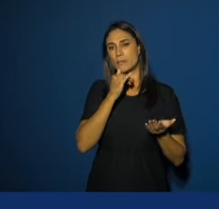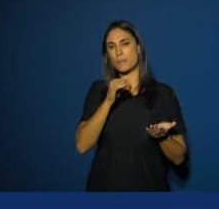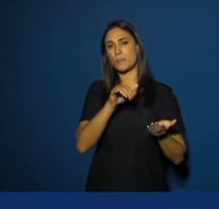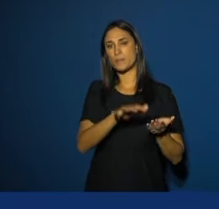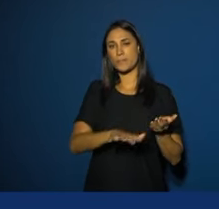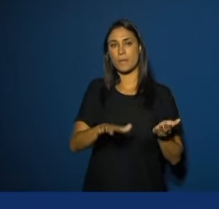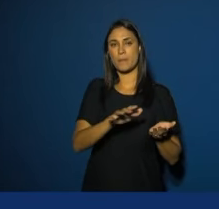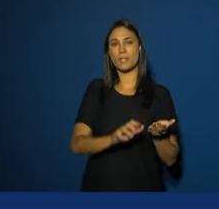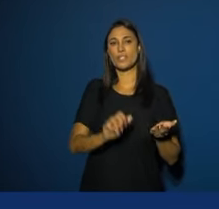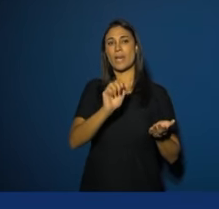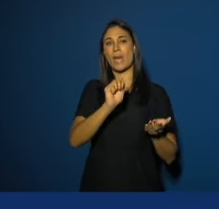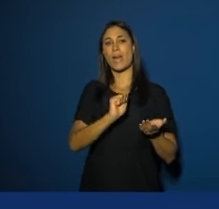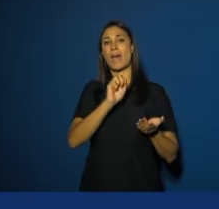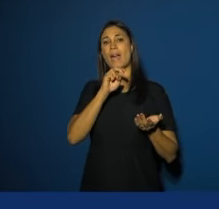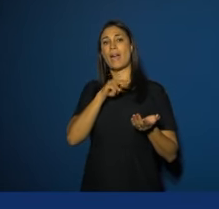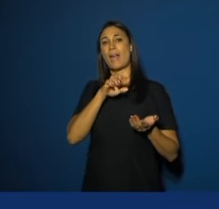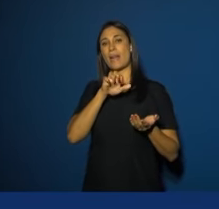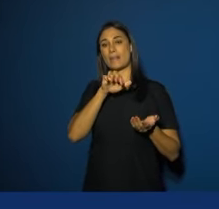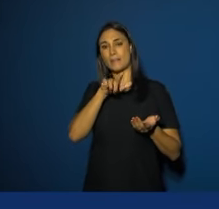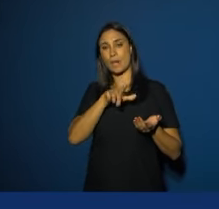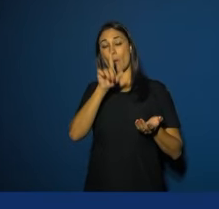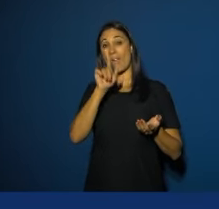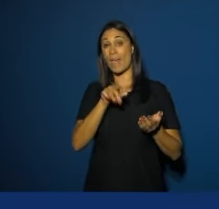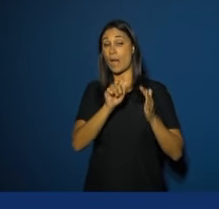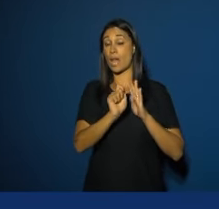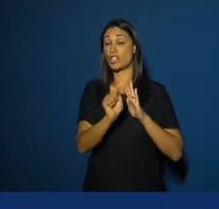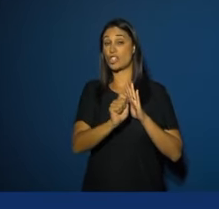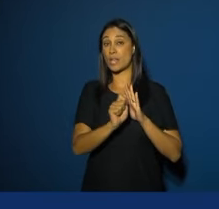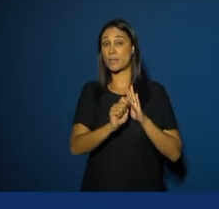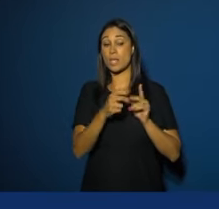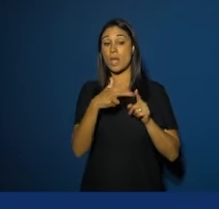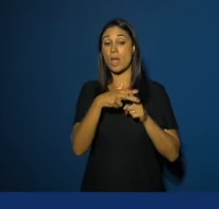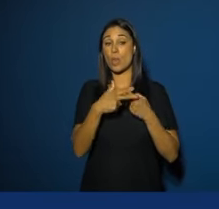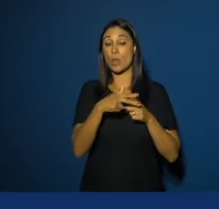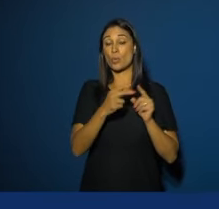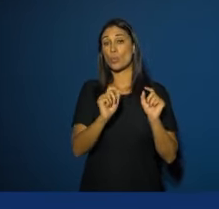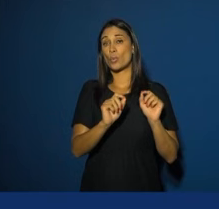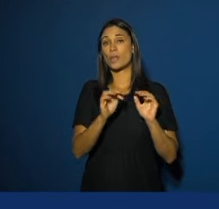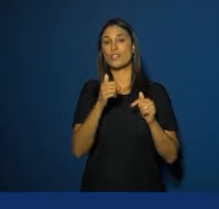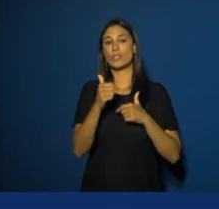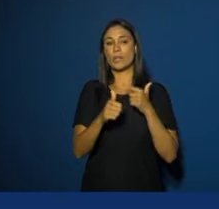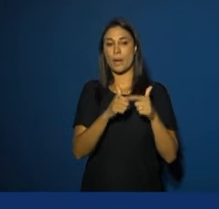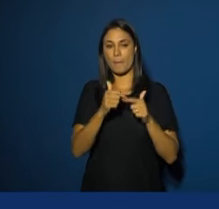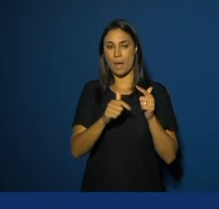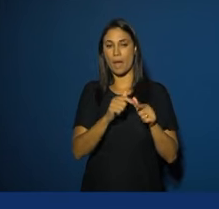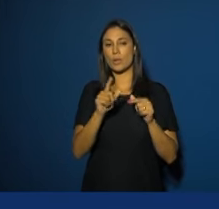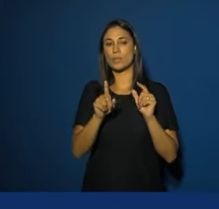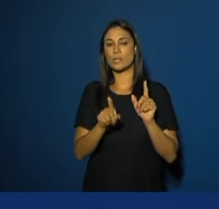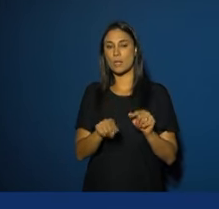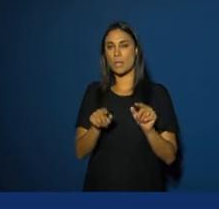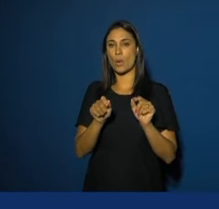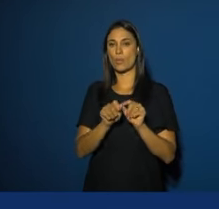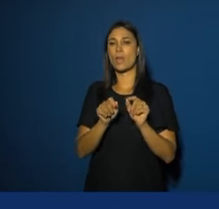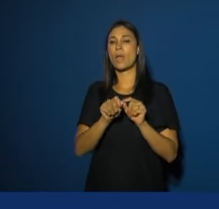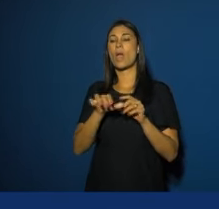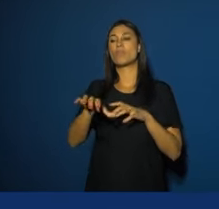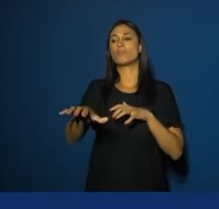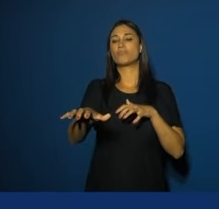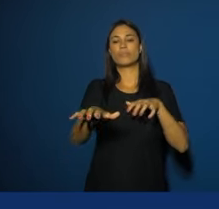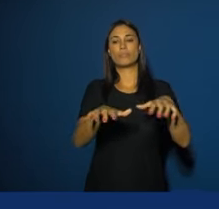se envolve. A ANEEL é a agência reguladora que regula os serviços associados aos